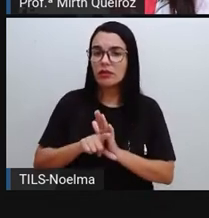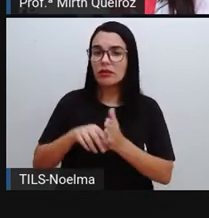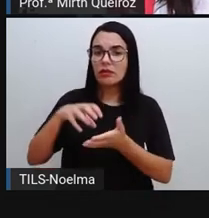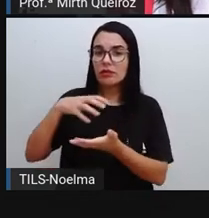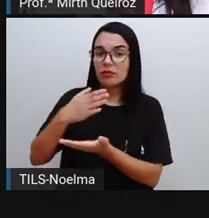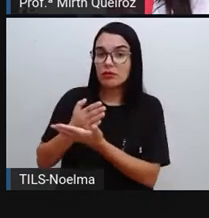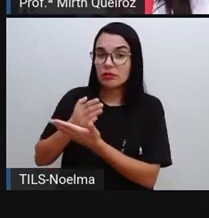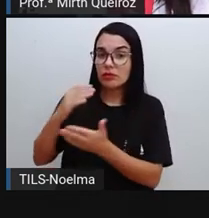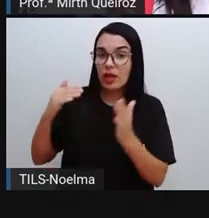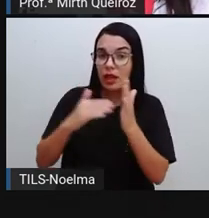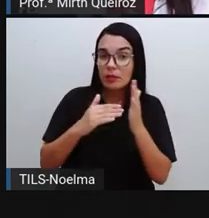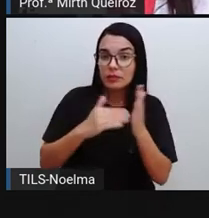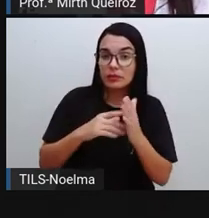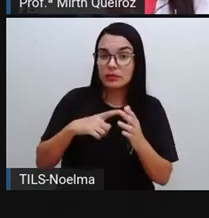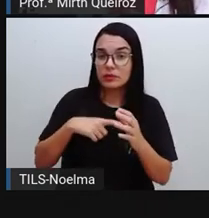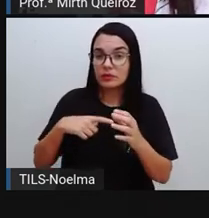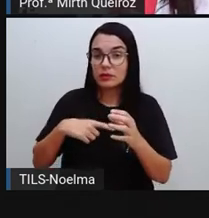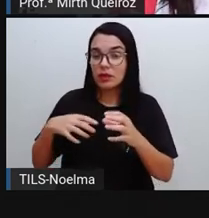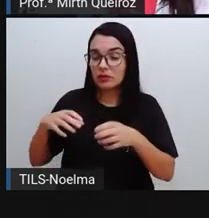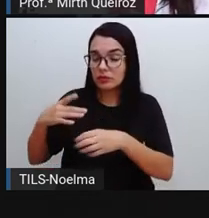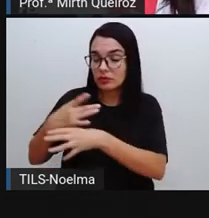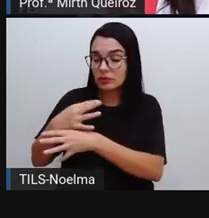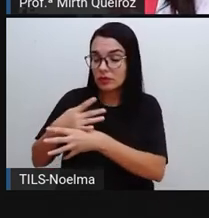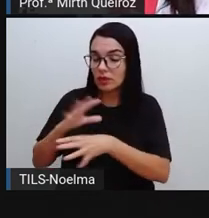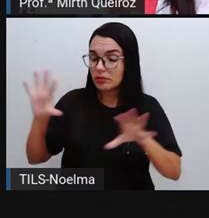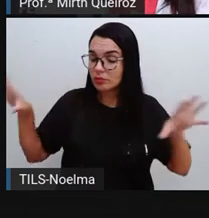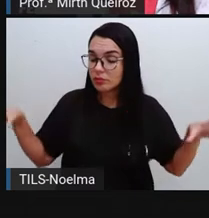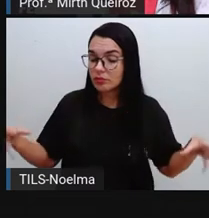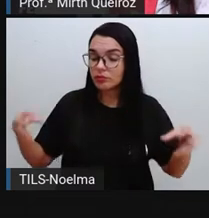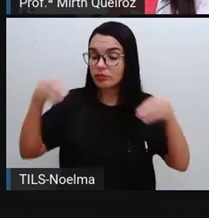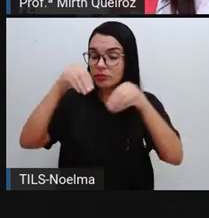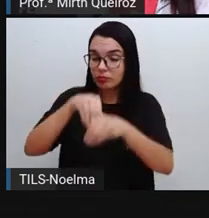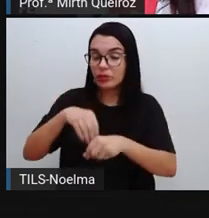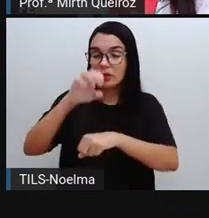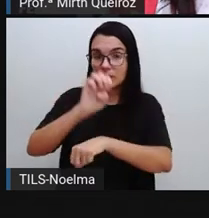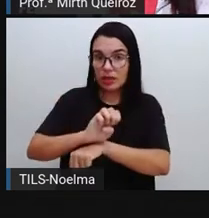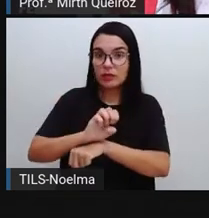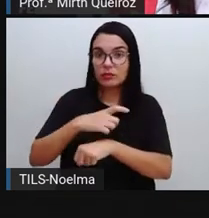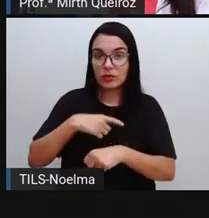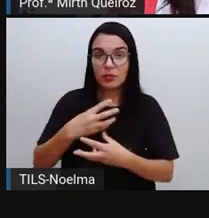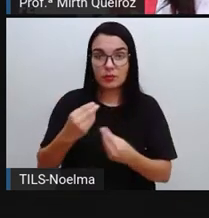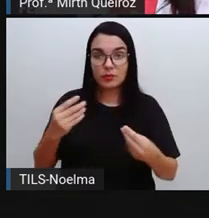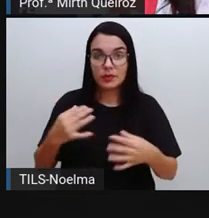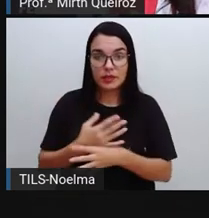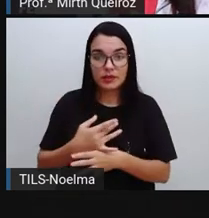com várias cidades em seu território, o estado.